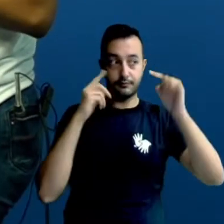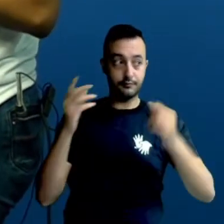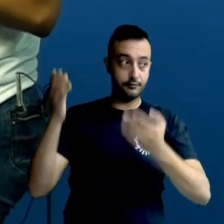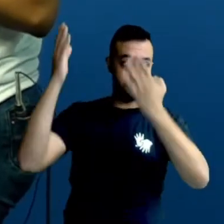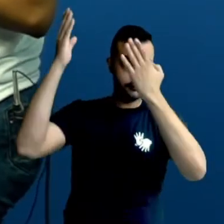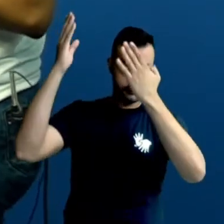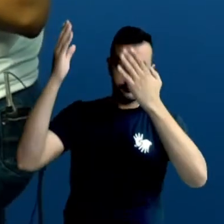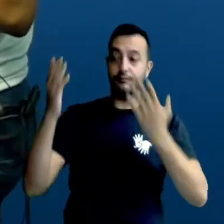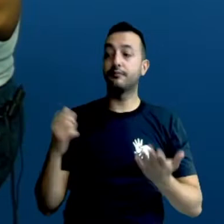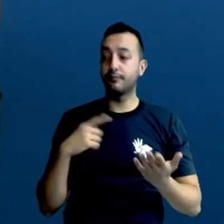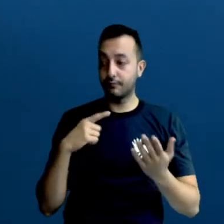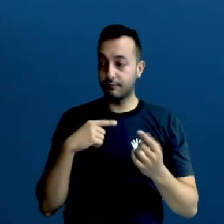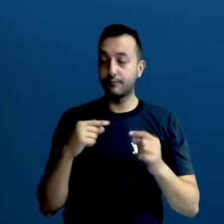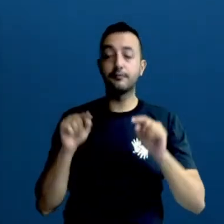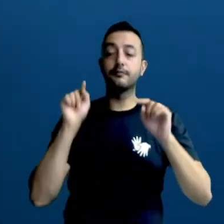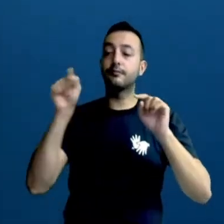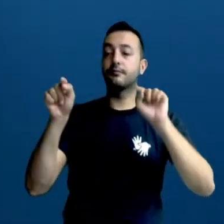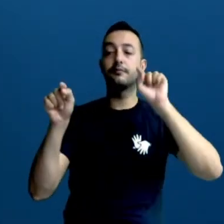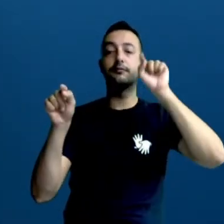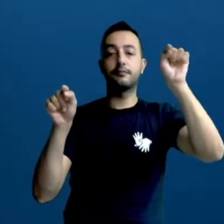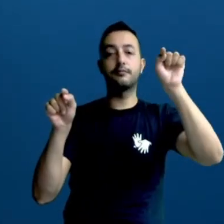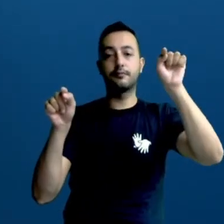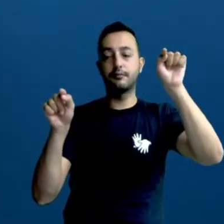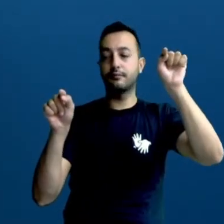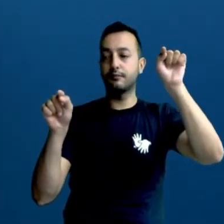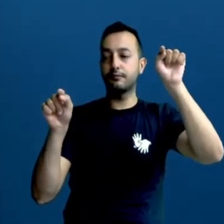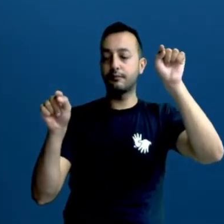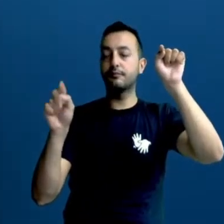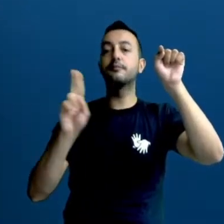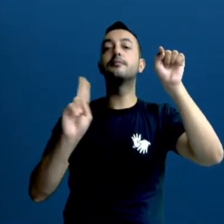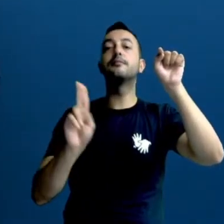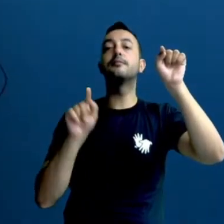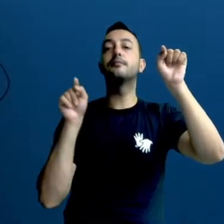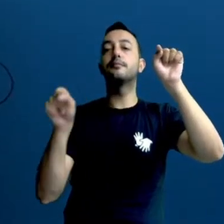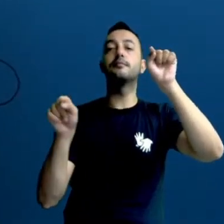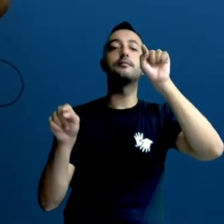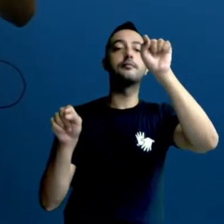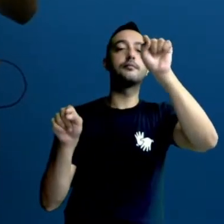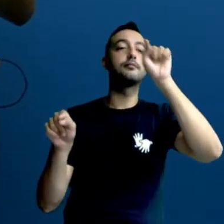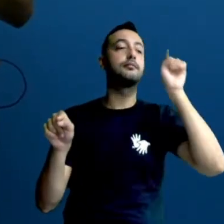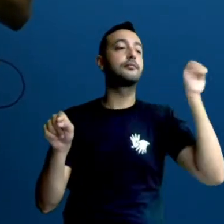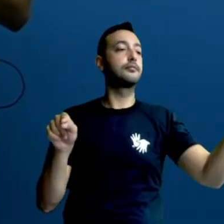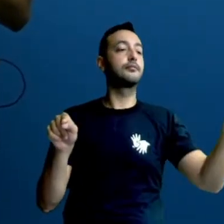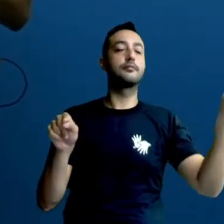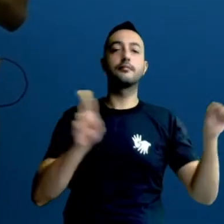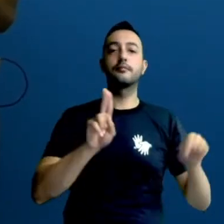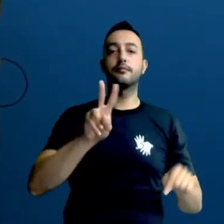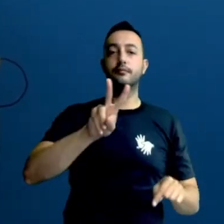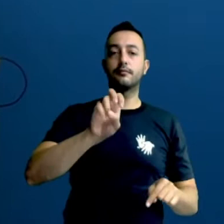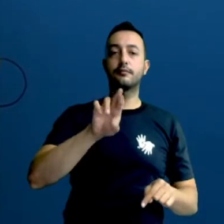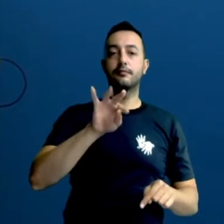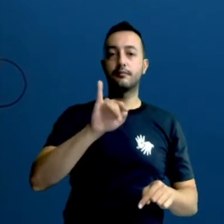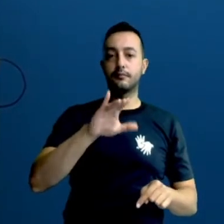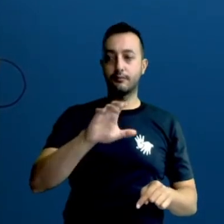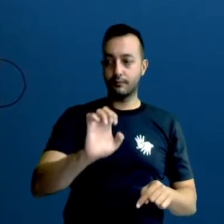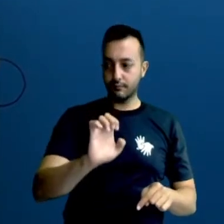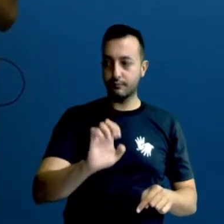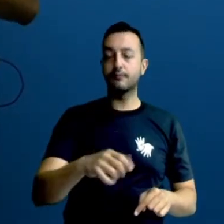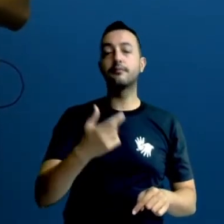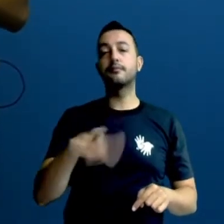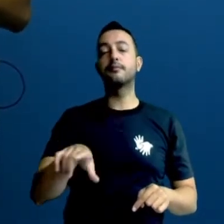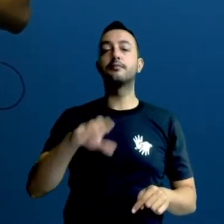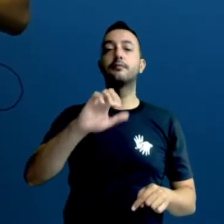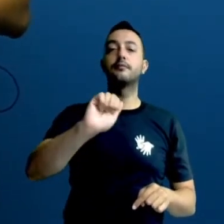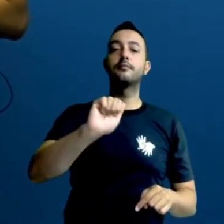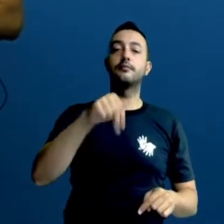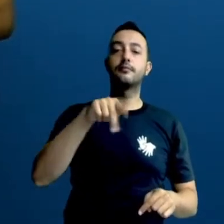ali. Os pontinhos que ligam os lados são chamados de vértices. Ângulo, a gente já sabe que é uma região formada entre